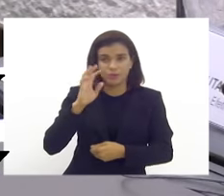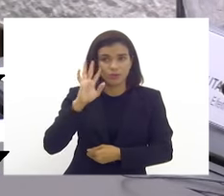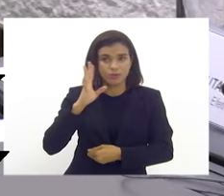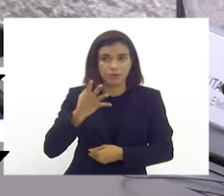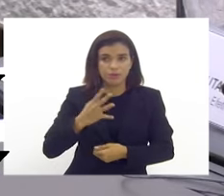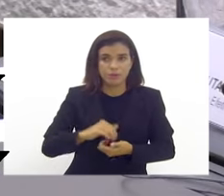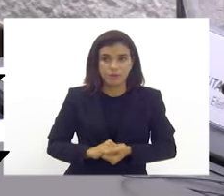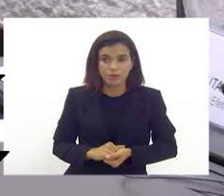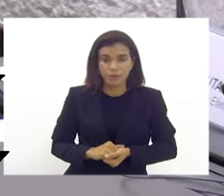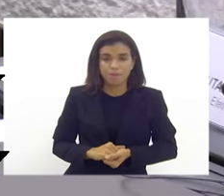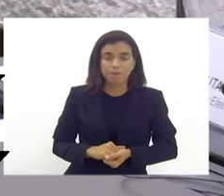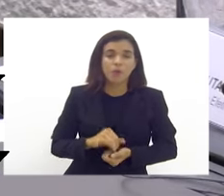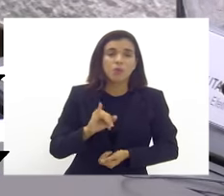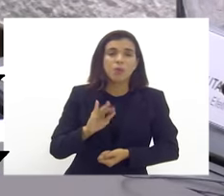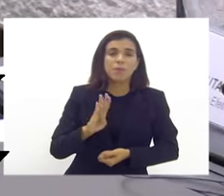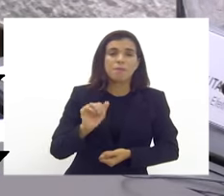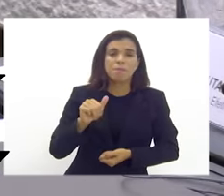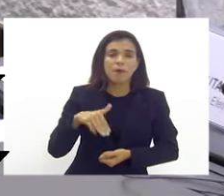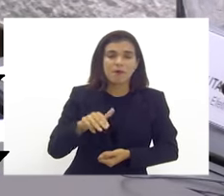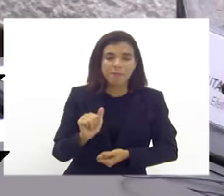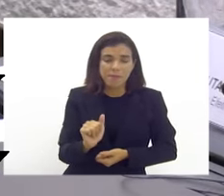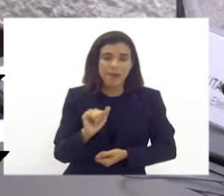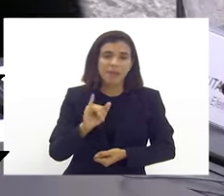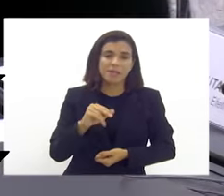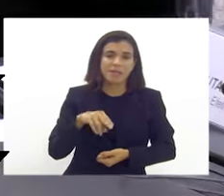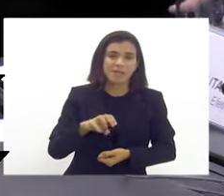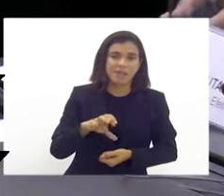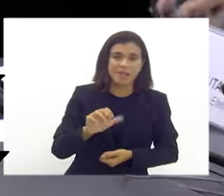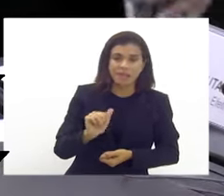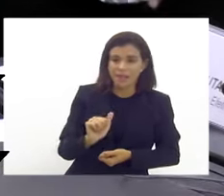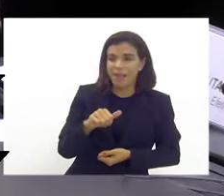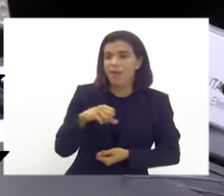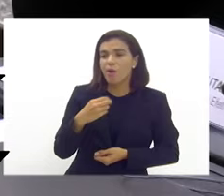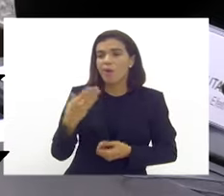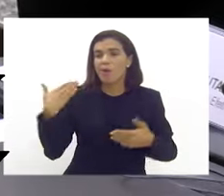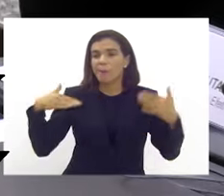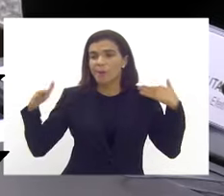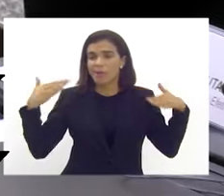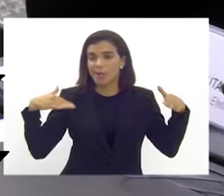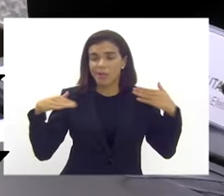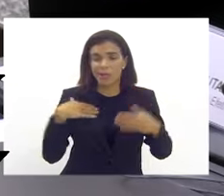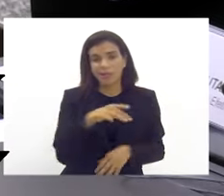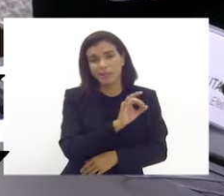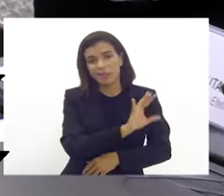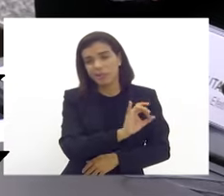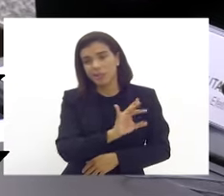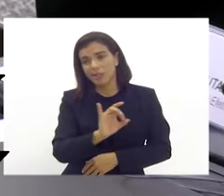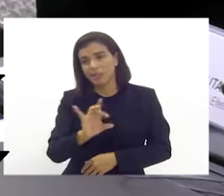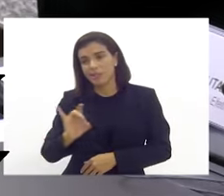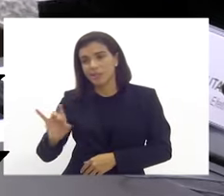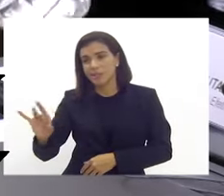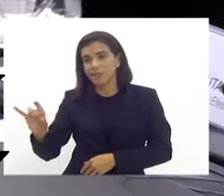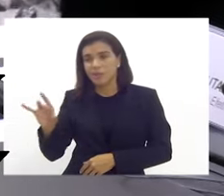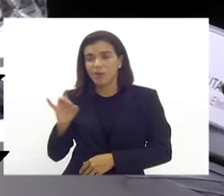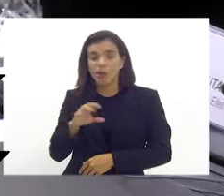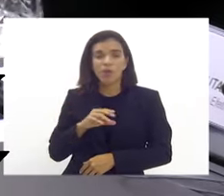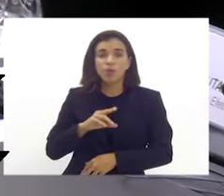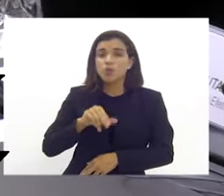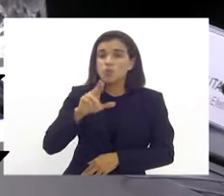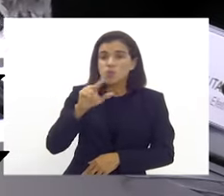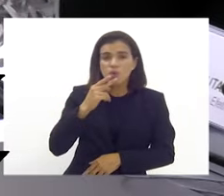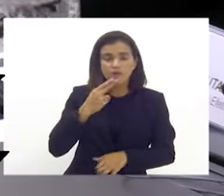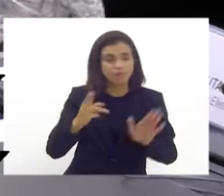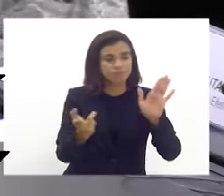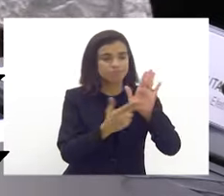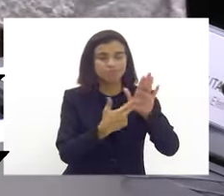porque todo mundo seja o Ibama seja o Inea seja a Marinha do Brasil cada um todo mundo vem escorregando ninguém puxa a responsabilidade